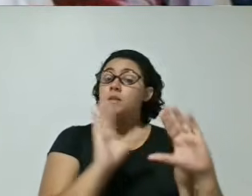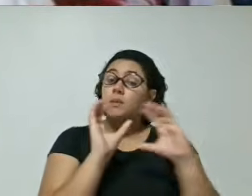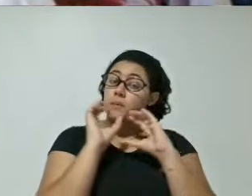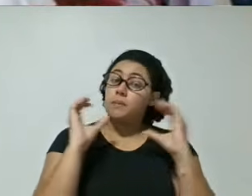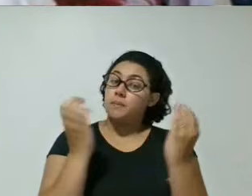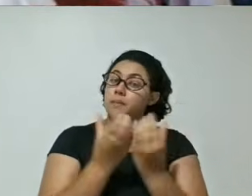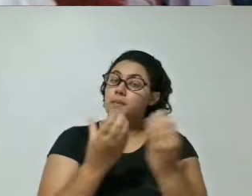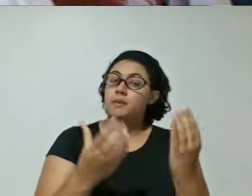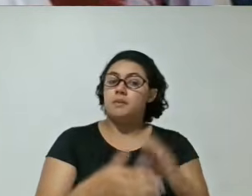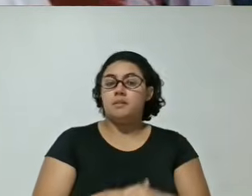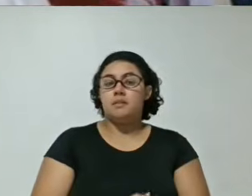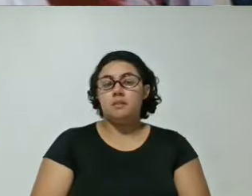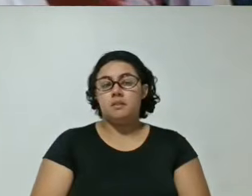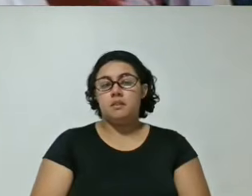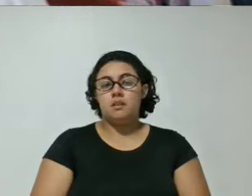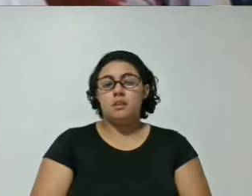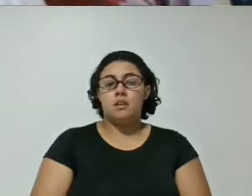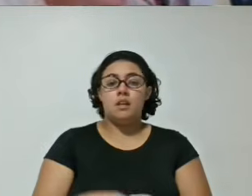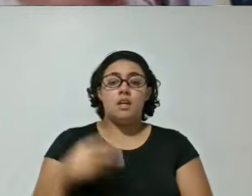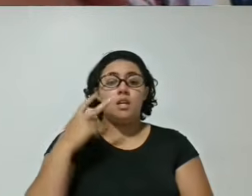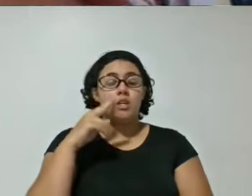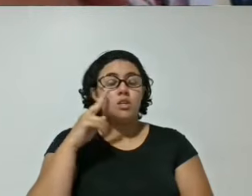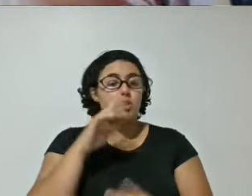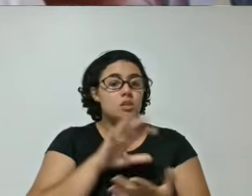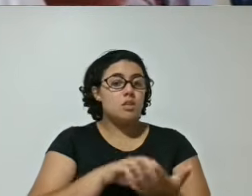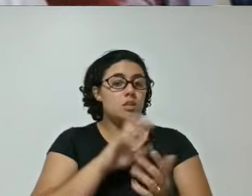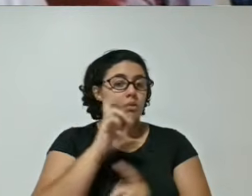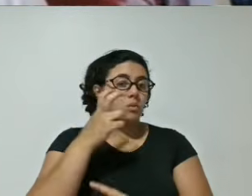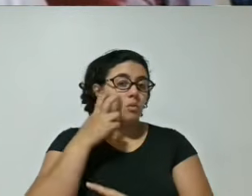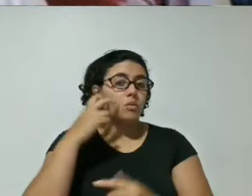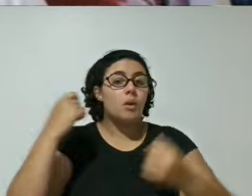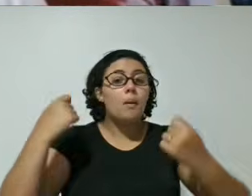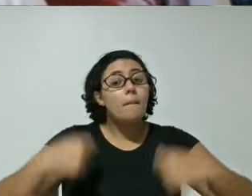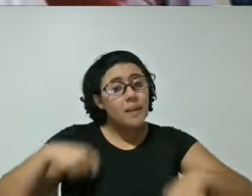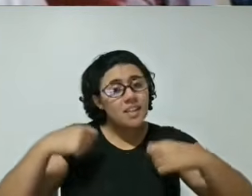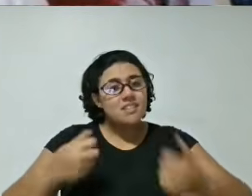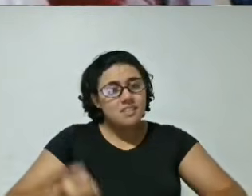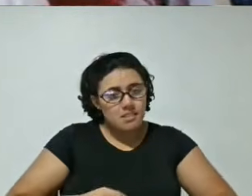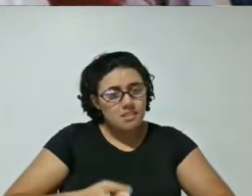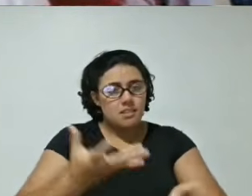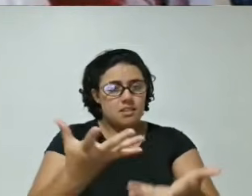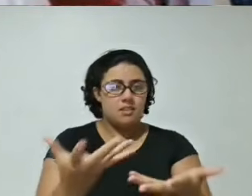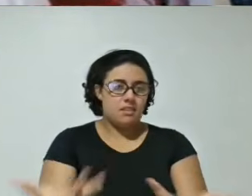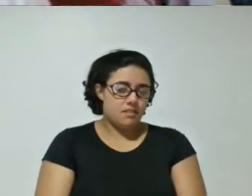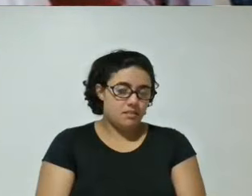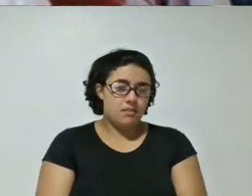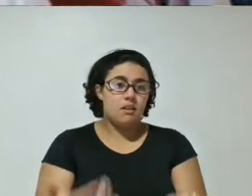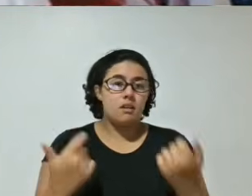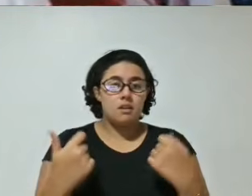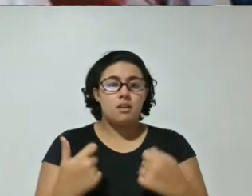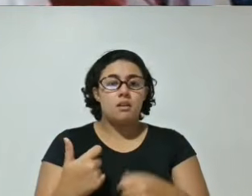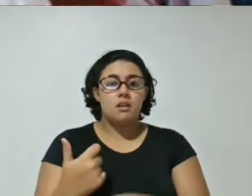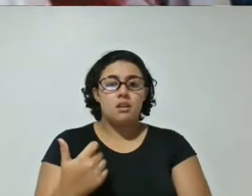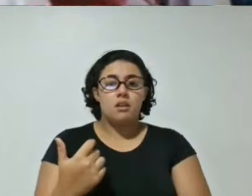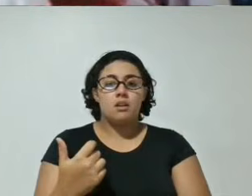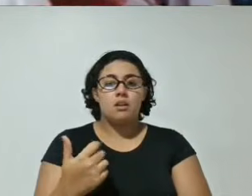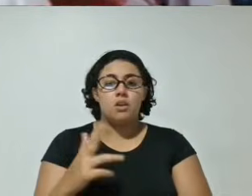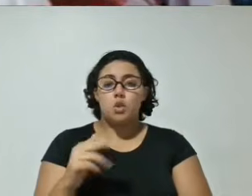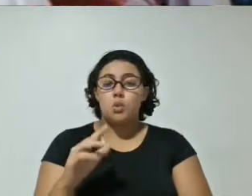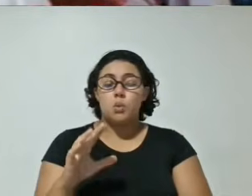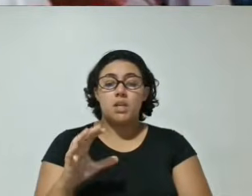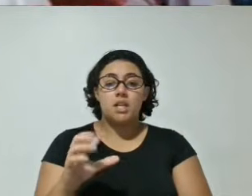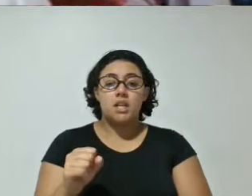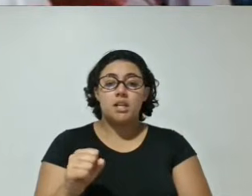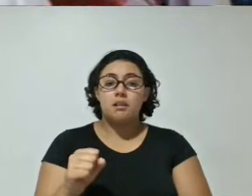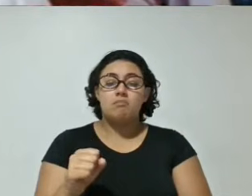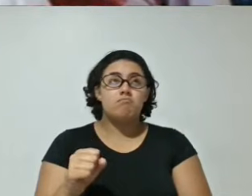A história do Centro Cultural São Bernardo ela é uma história que precisa ser contada, sabe? Ela precisa ser. Eu nunca me canso de contar a história do São Bernardo, porque ela é a história